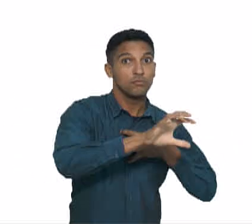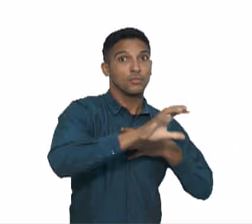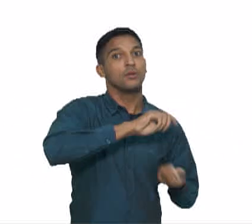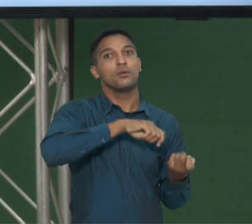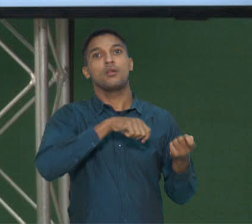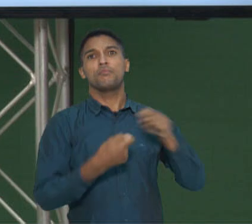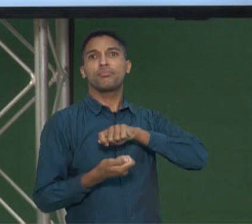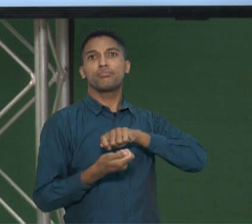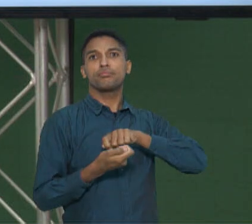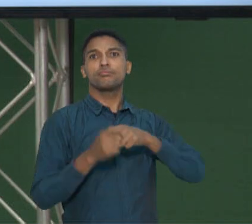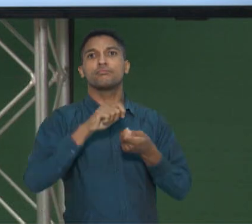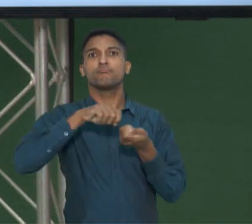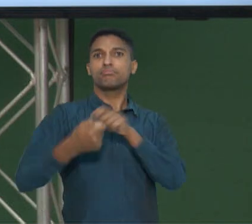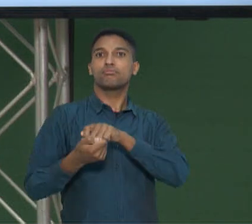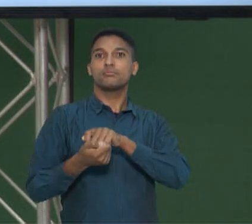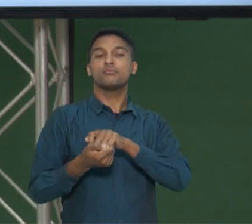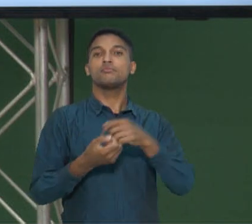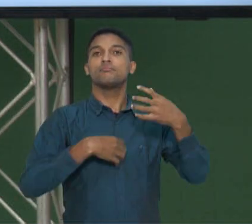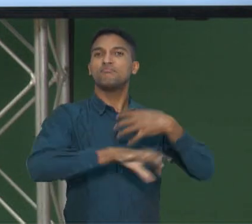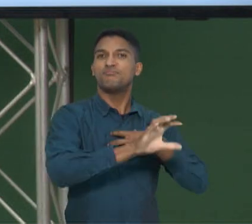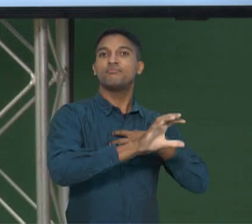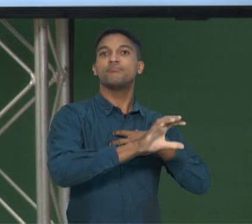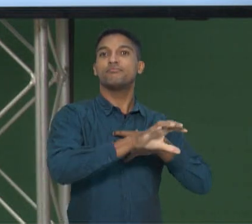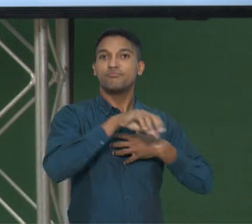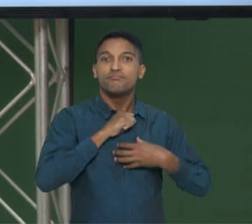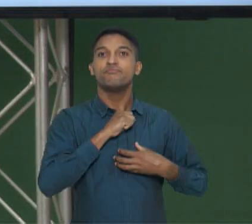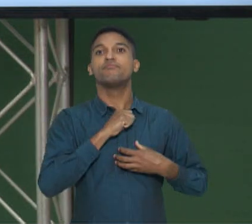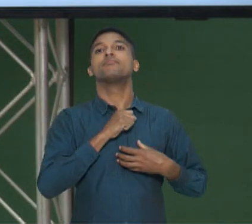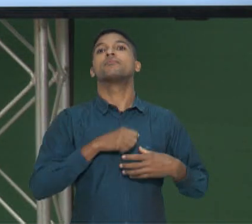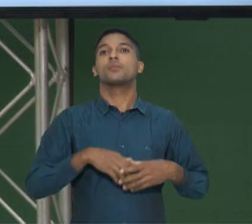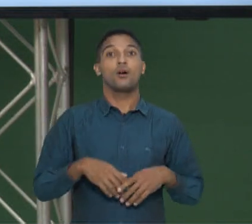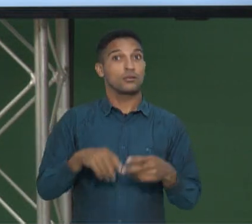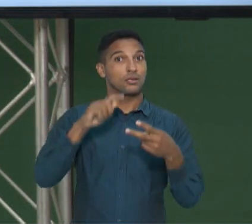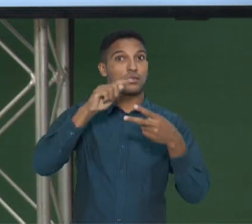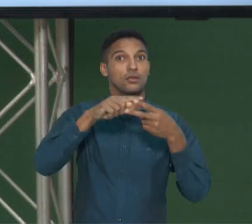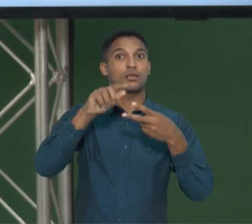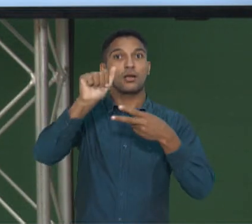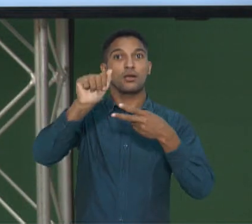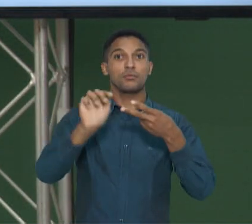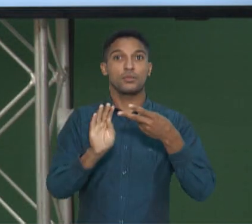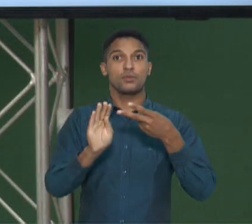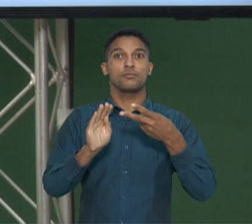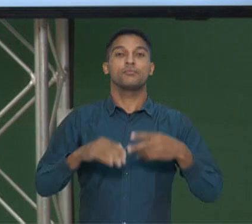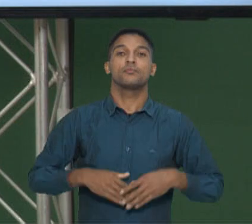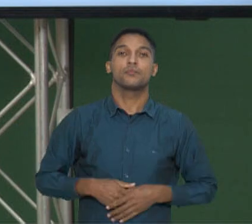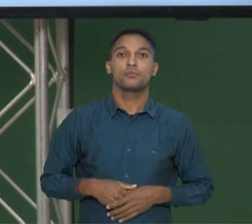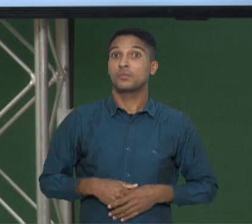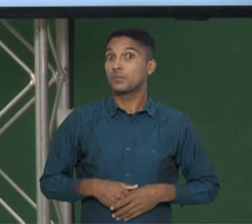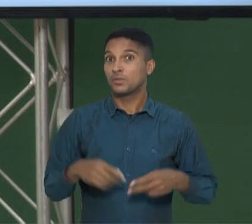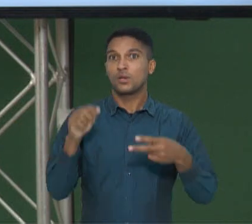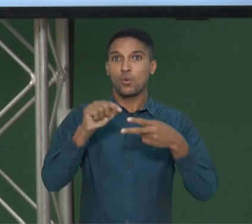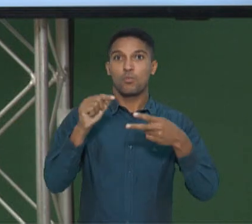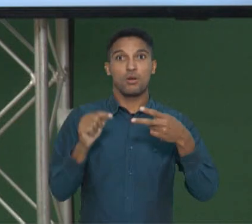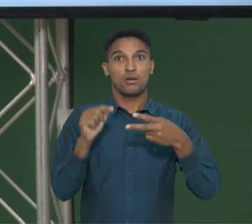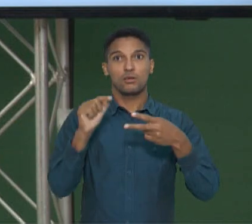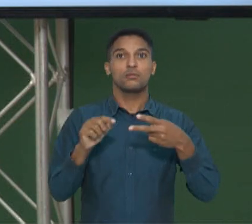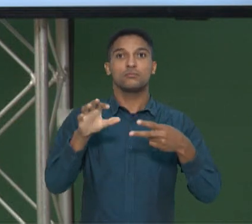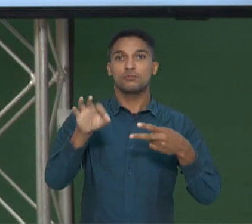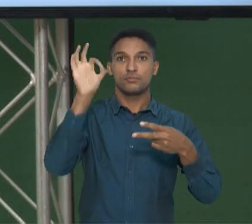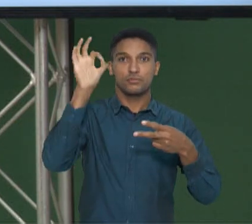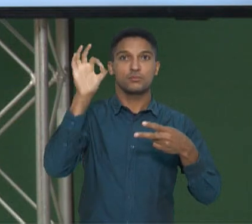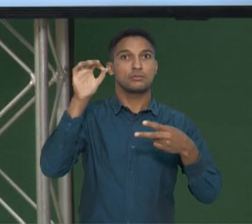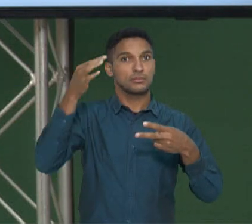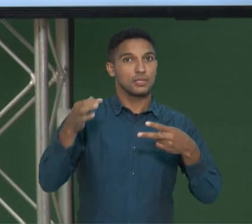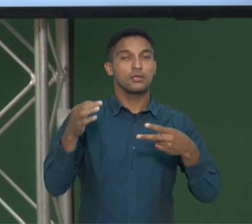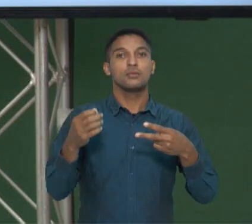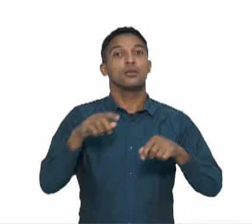que les doy dos opções. Eu vou dar duas opções, letra A ou letra B. Uma delas é a correta. Vou dar um tempo para